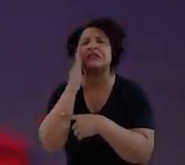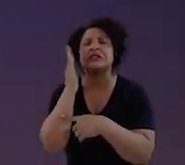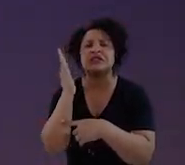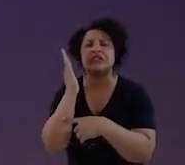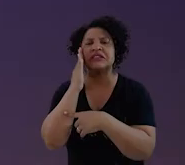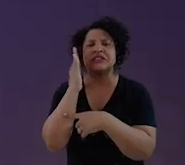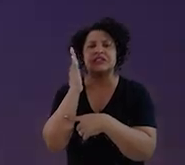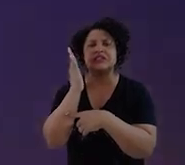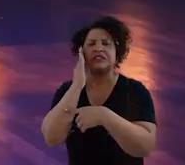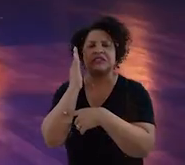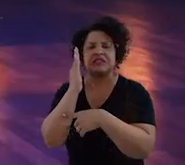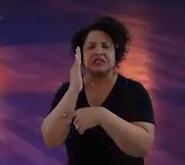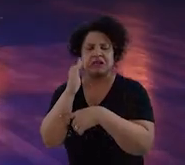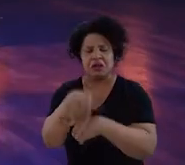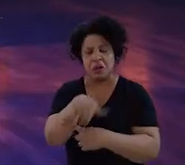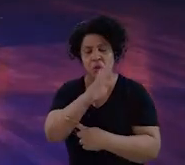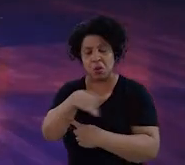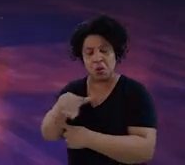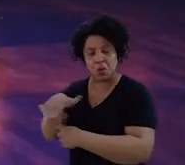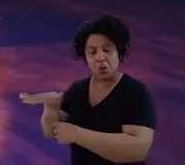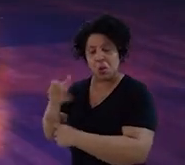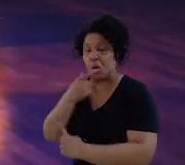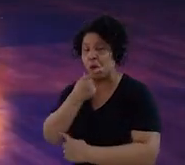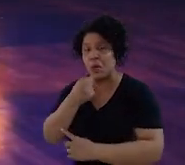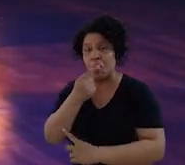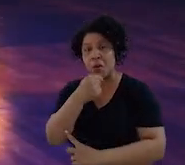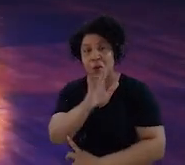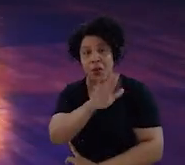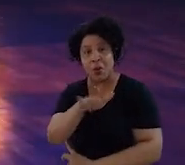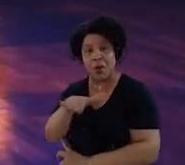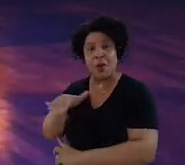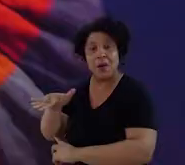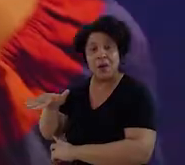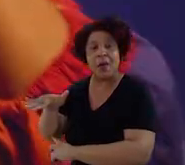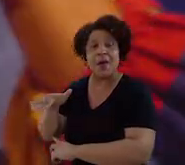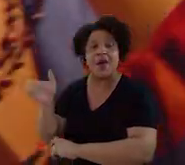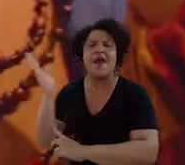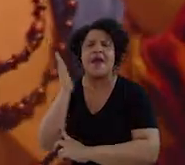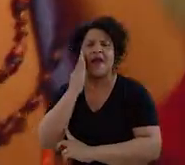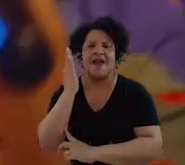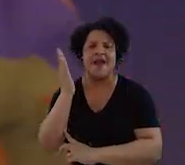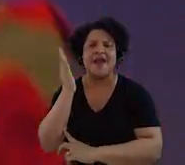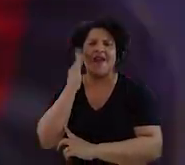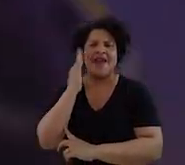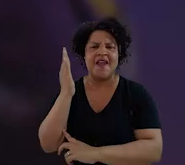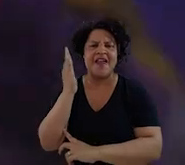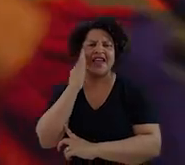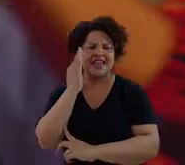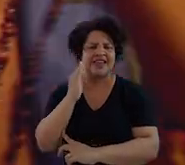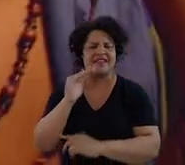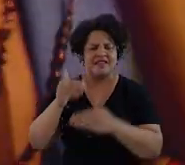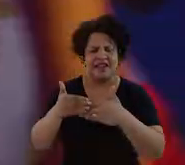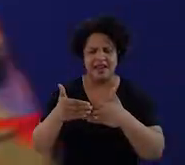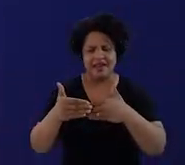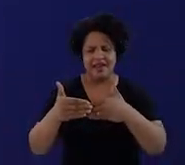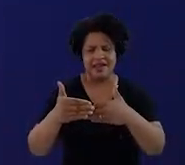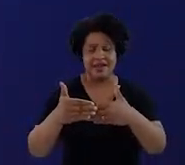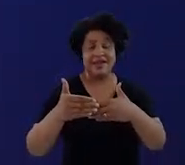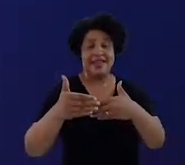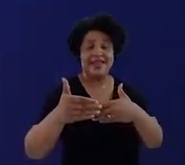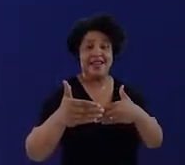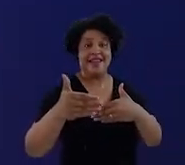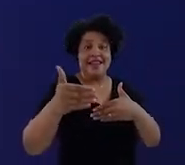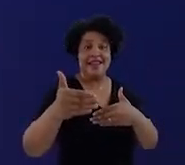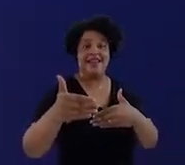os meninos do torro. É, os meninos do torro. Ninguém nasce pobre, fica pobre, quer morrer pobre de novo. É, as meninas do torro.